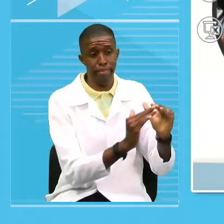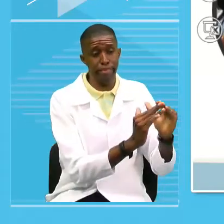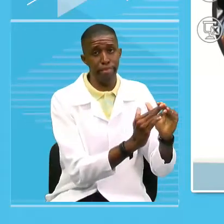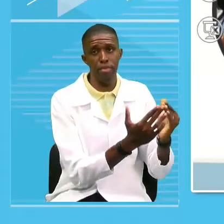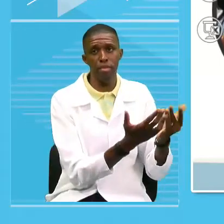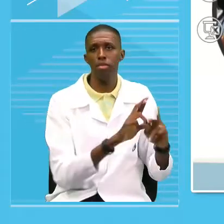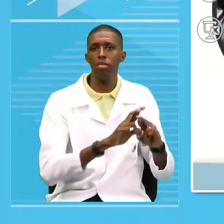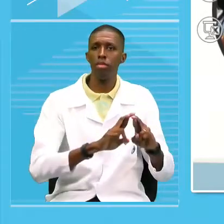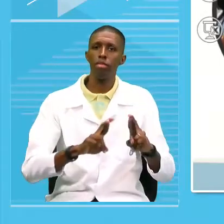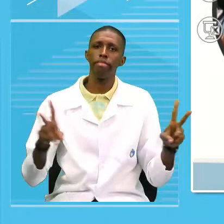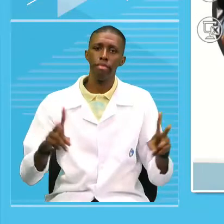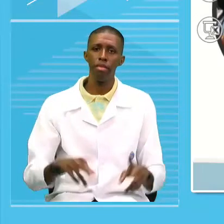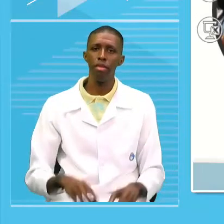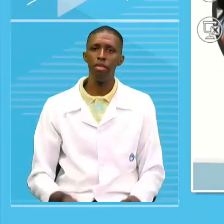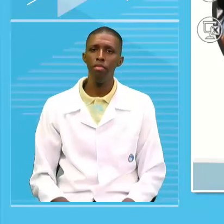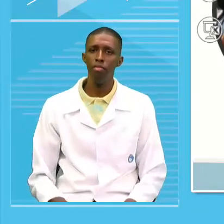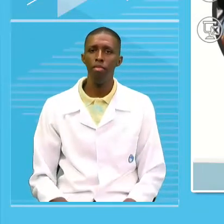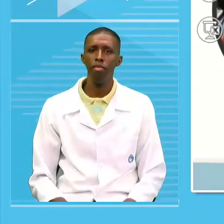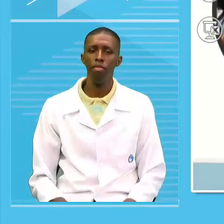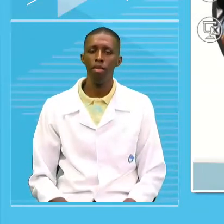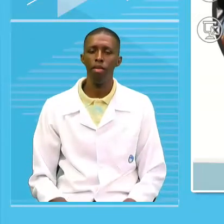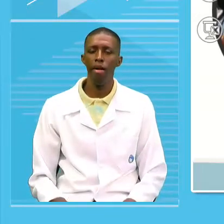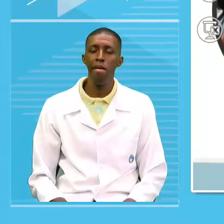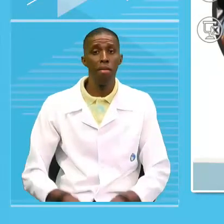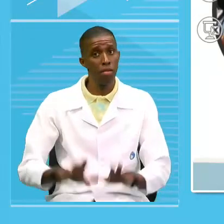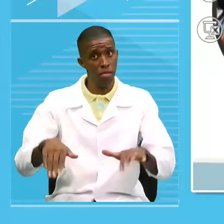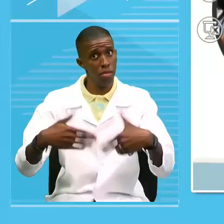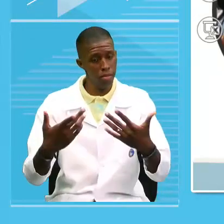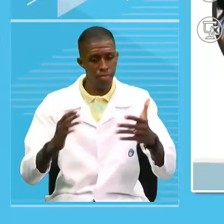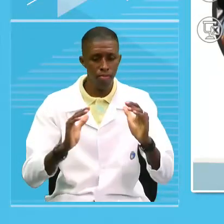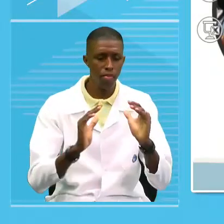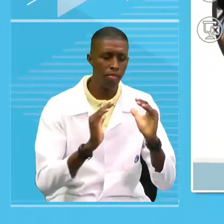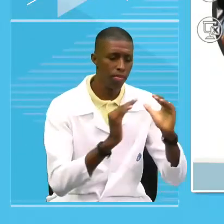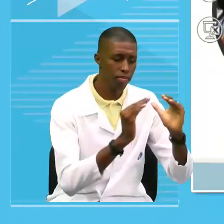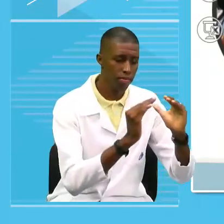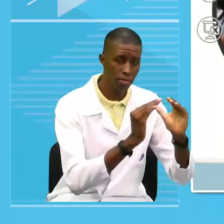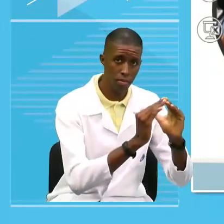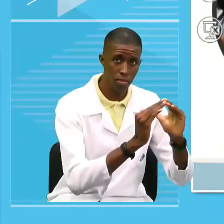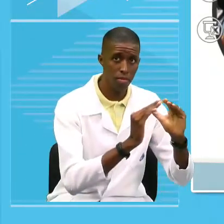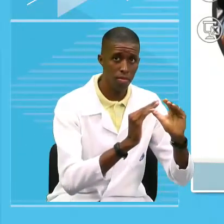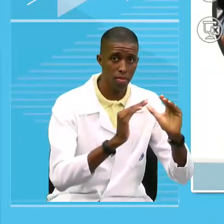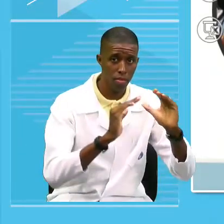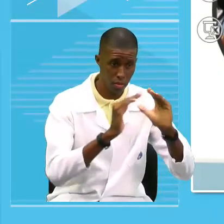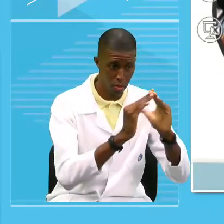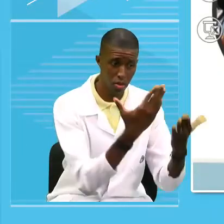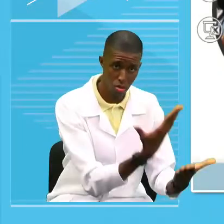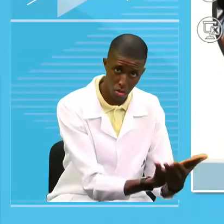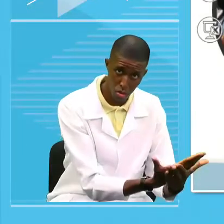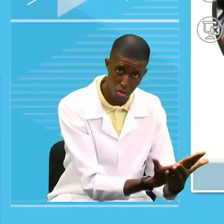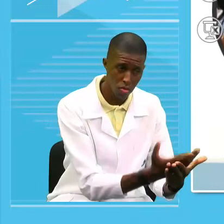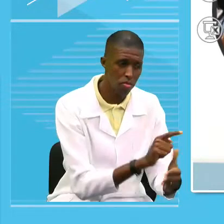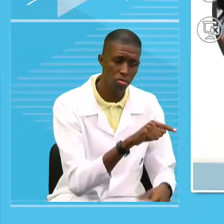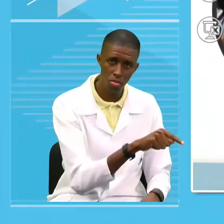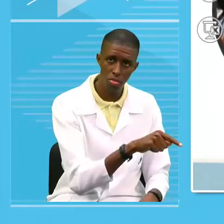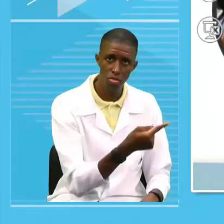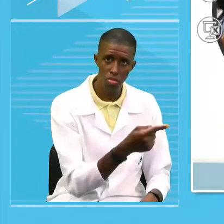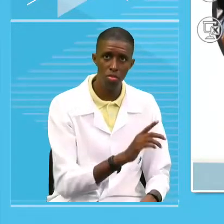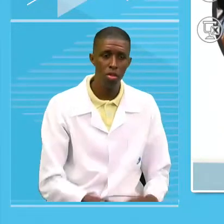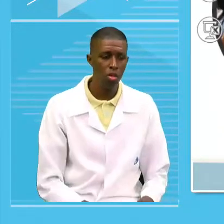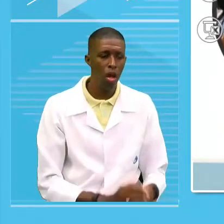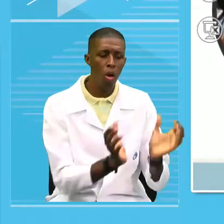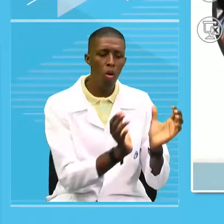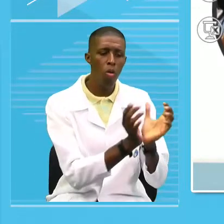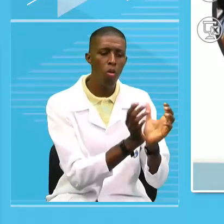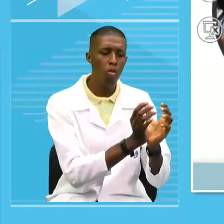sobre compartilhar É sobre o coletivo a escola é um grupo social Nós